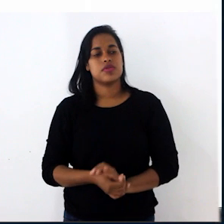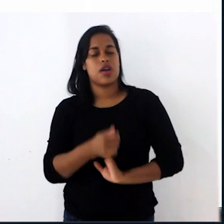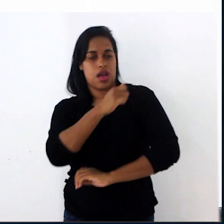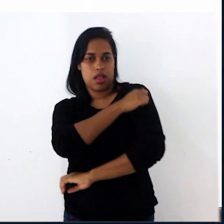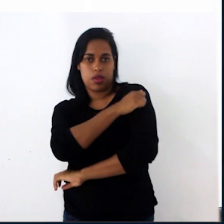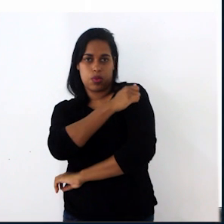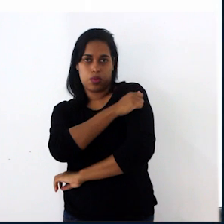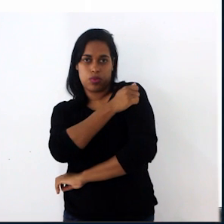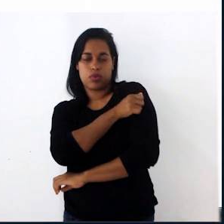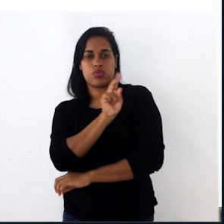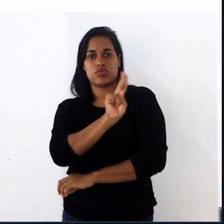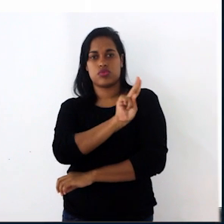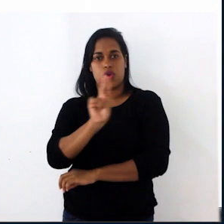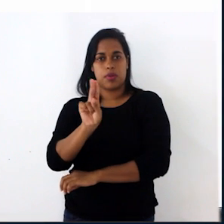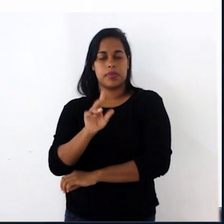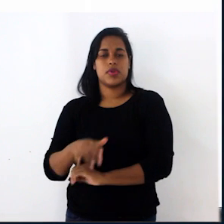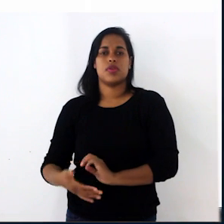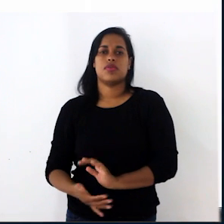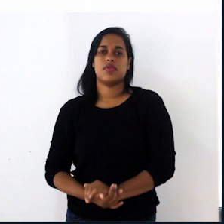aluno.